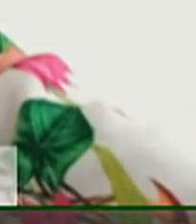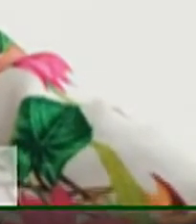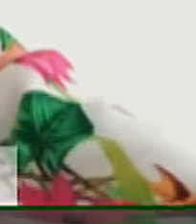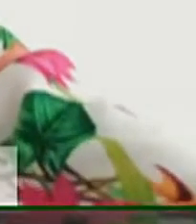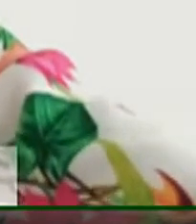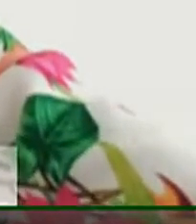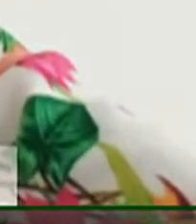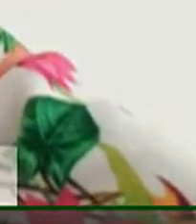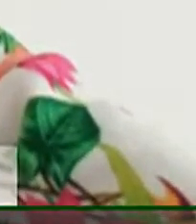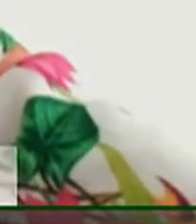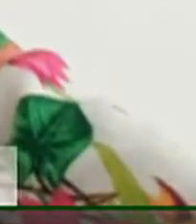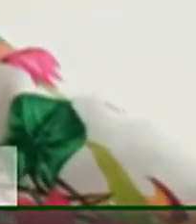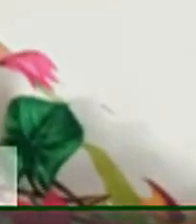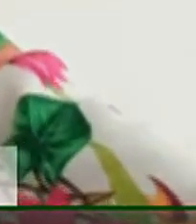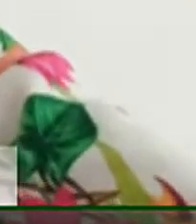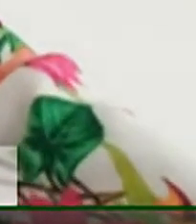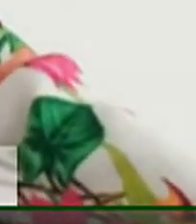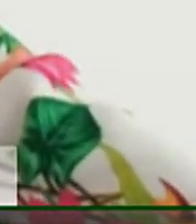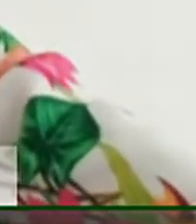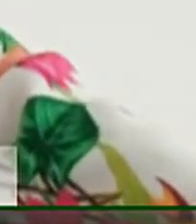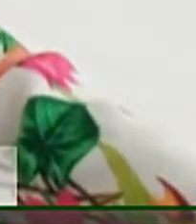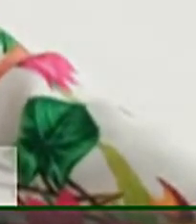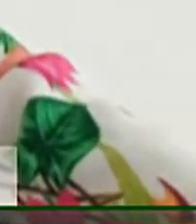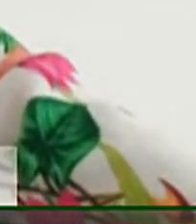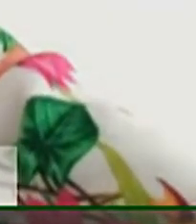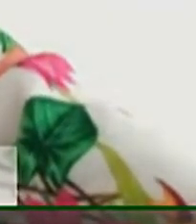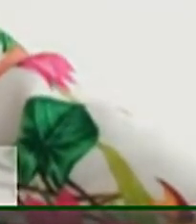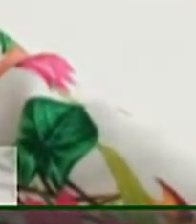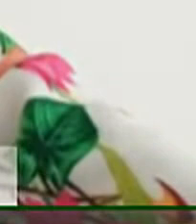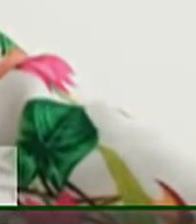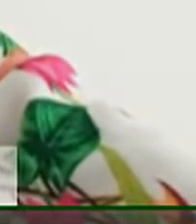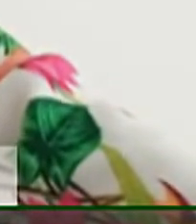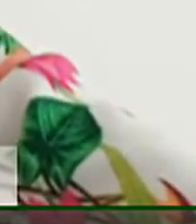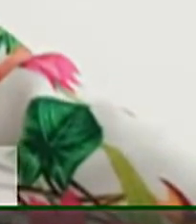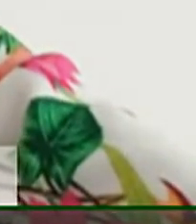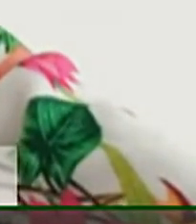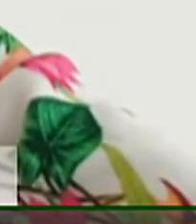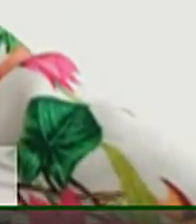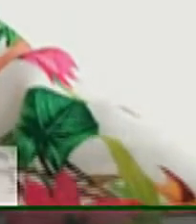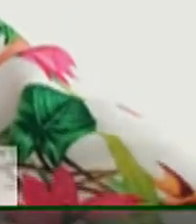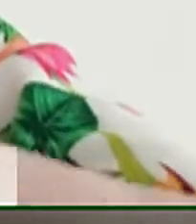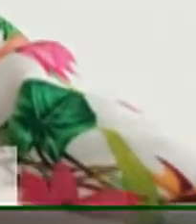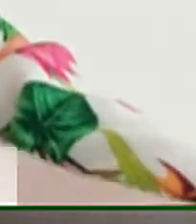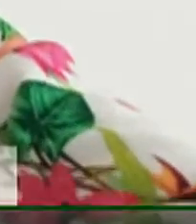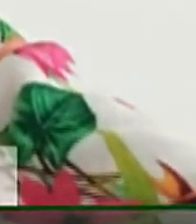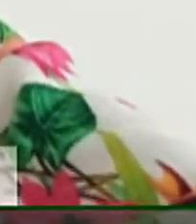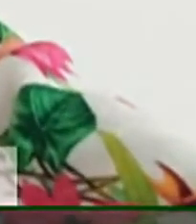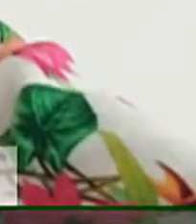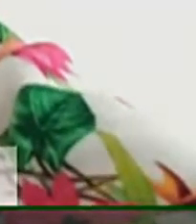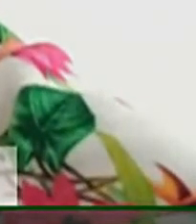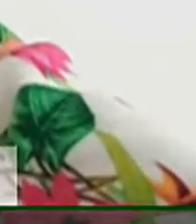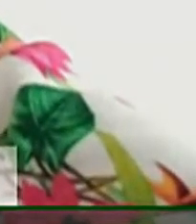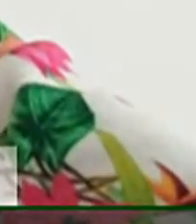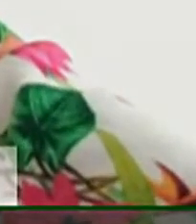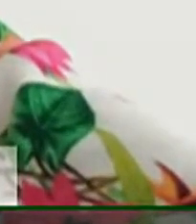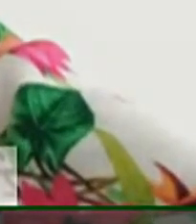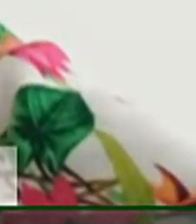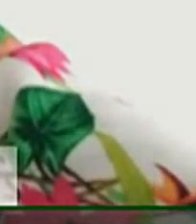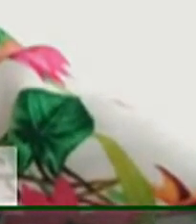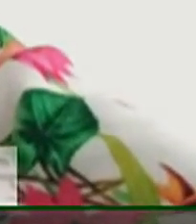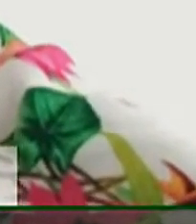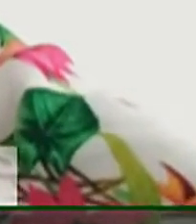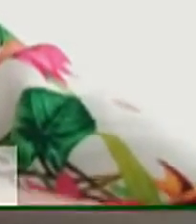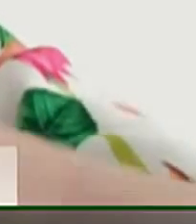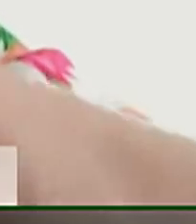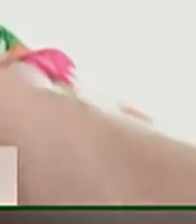votarão, porque Nova Pádua será beneficiada pelo turismo, por todas as atividades que ela tem e pela